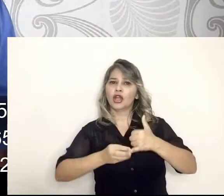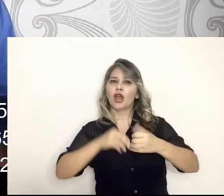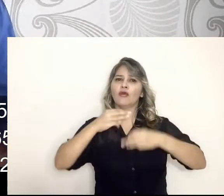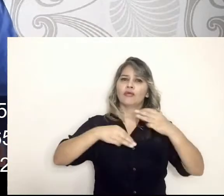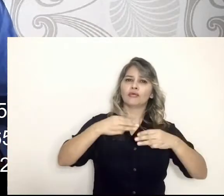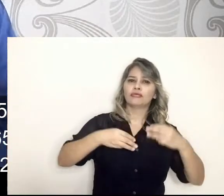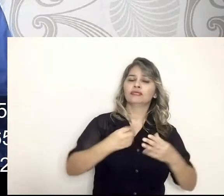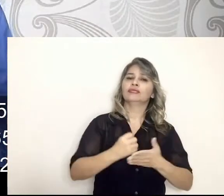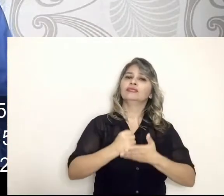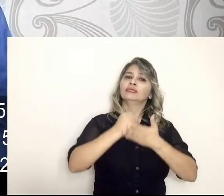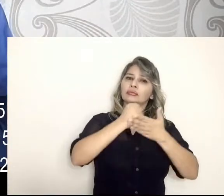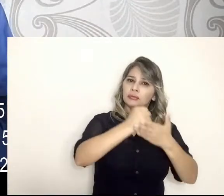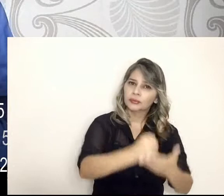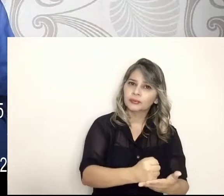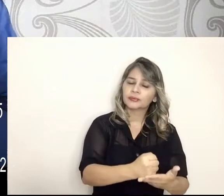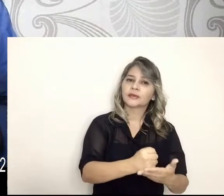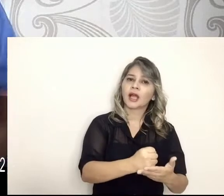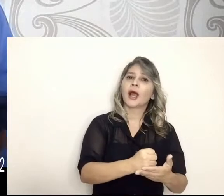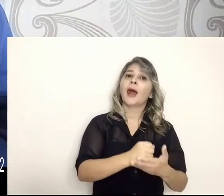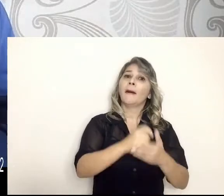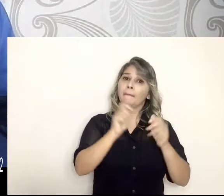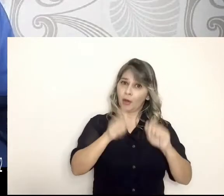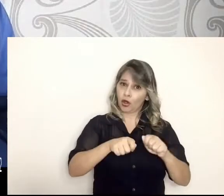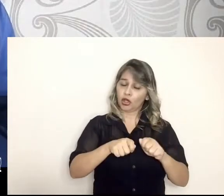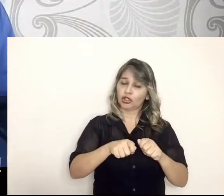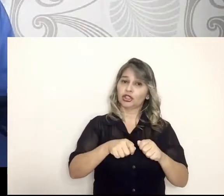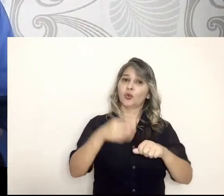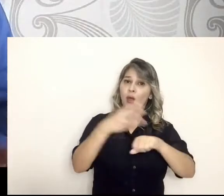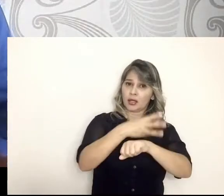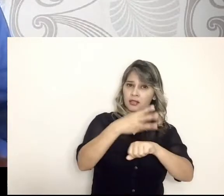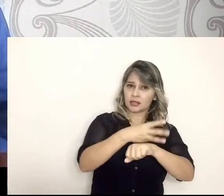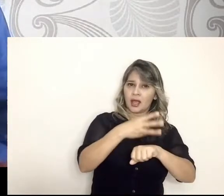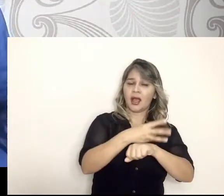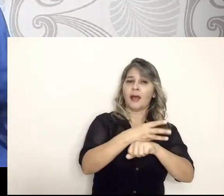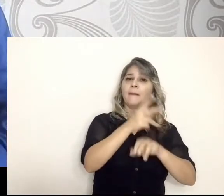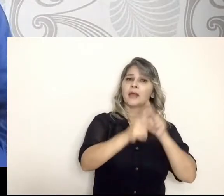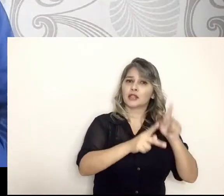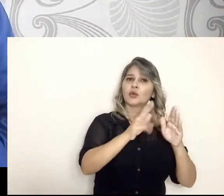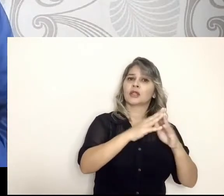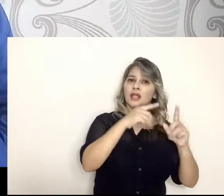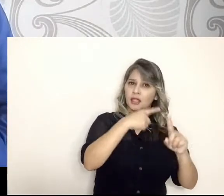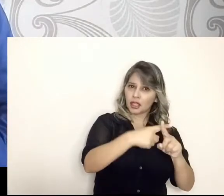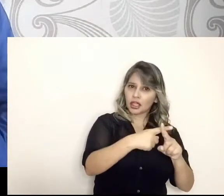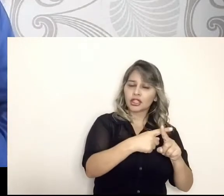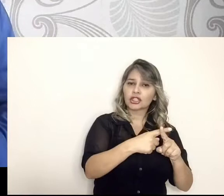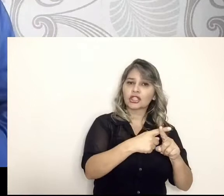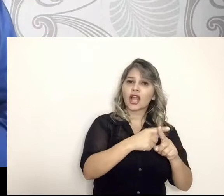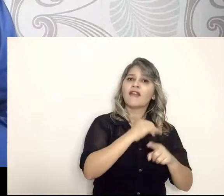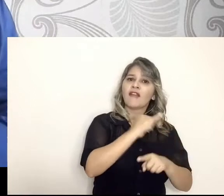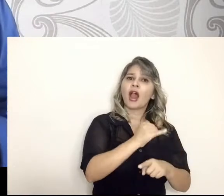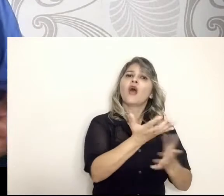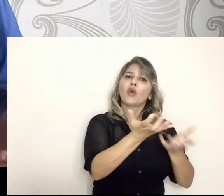campanha de cestas básicas para ajudar as famílias necessitadas da cidade do Crato.